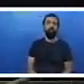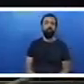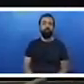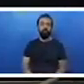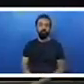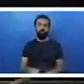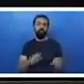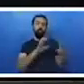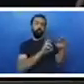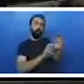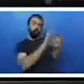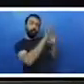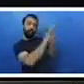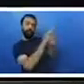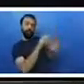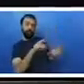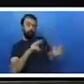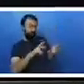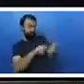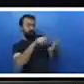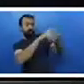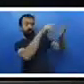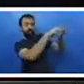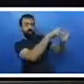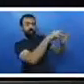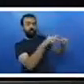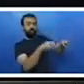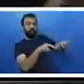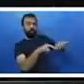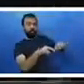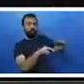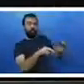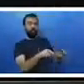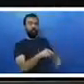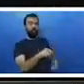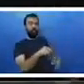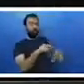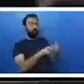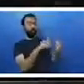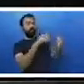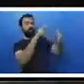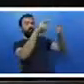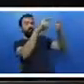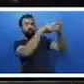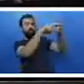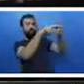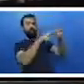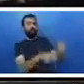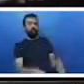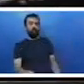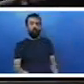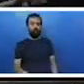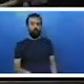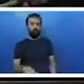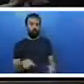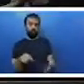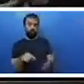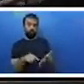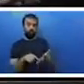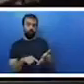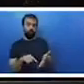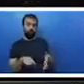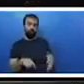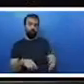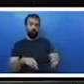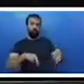ver a escalada. Então, ele batendo os pés na parede, ele consegue chegar num ponto mais alto. Então, aqui, se ele tivesse apenas do chão